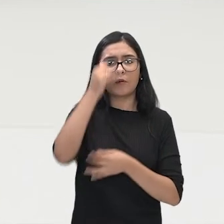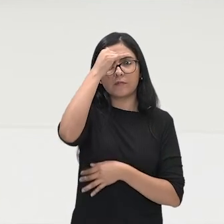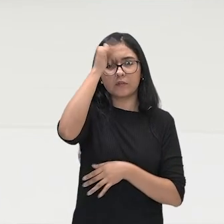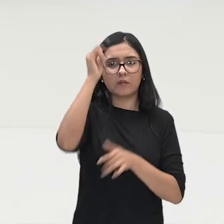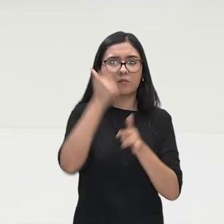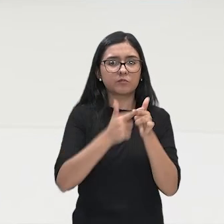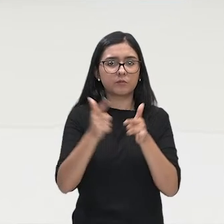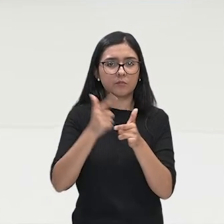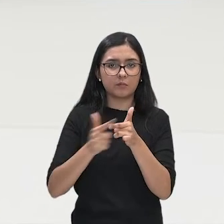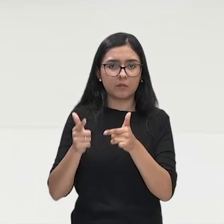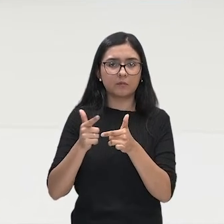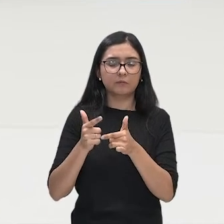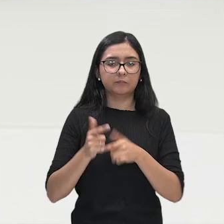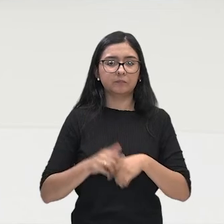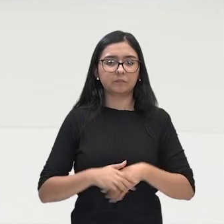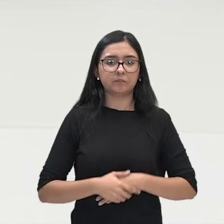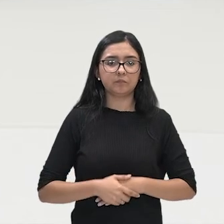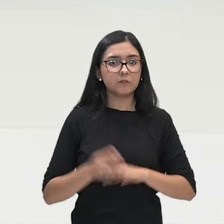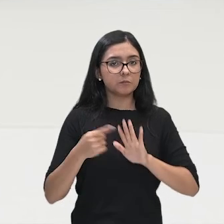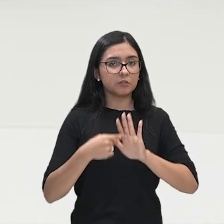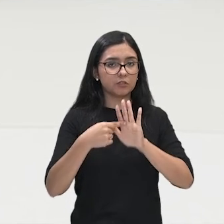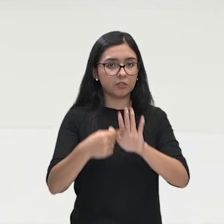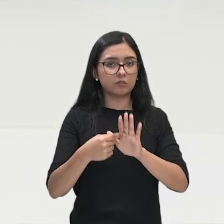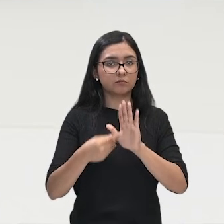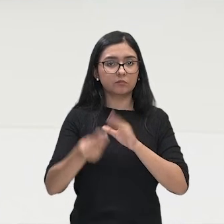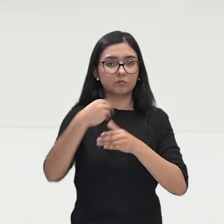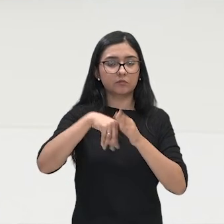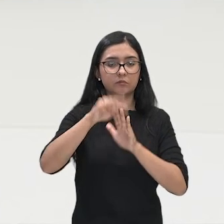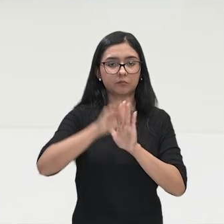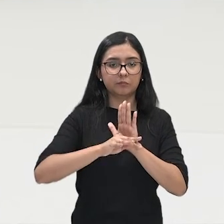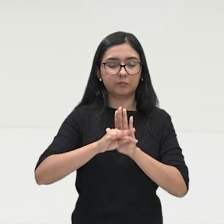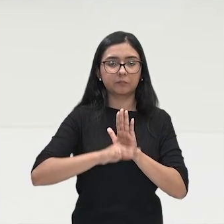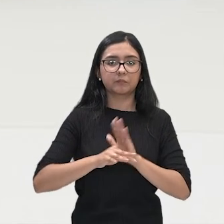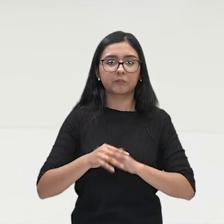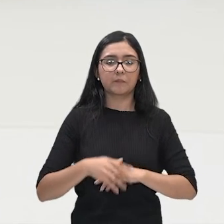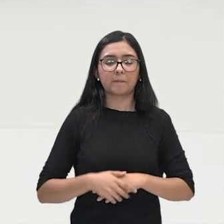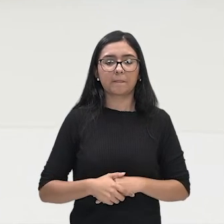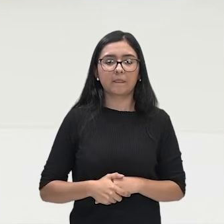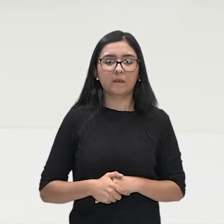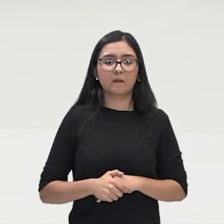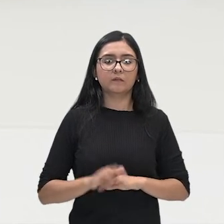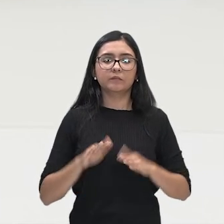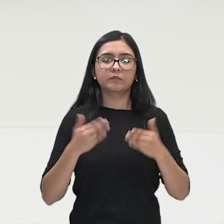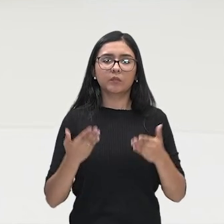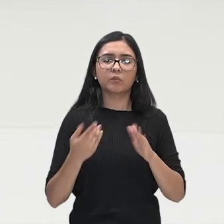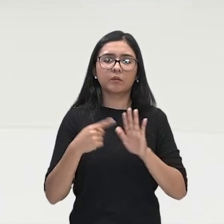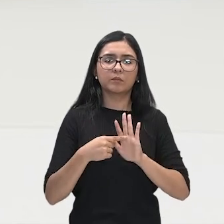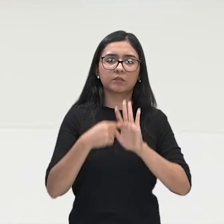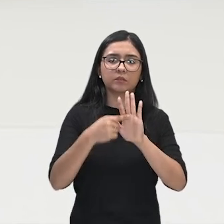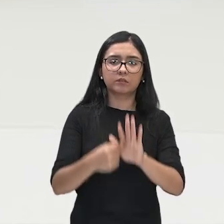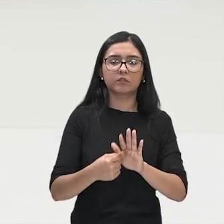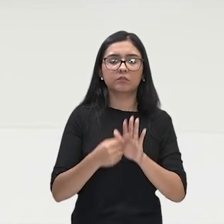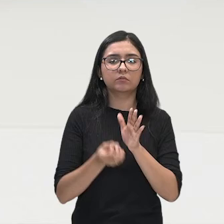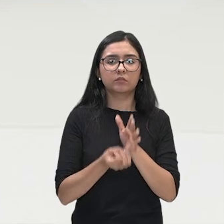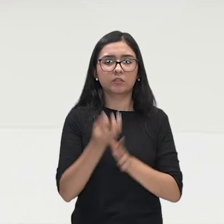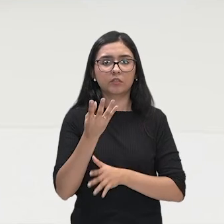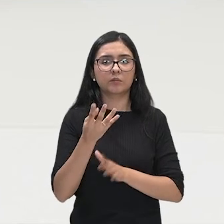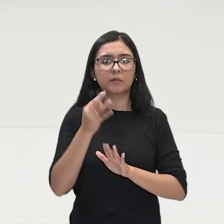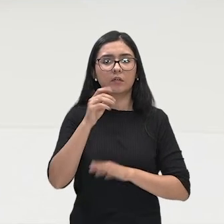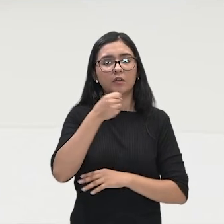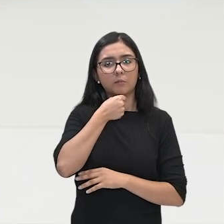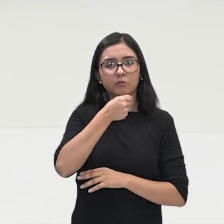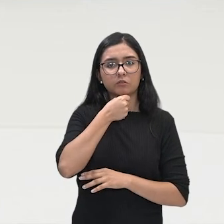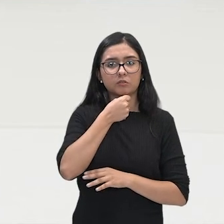problemas levantados. Então, quando se apresenta, né, faz uma reportagem sobre uma temática, ele